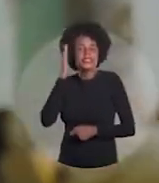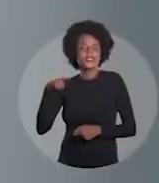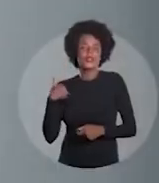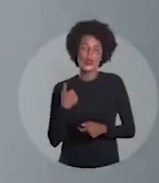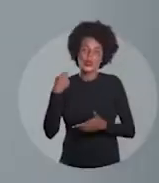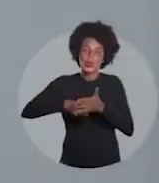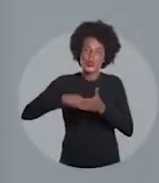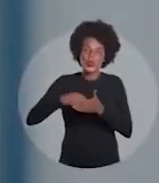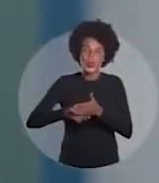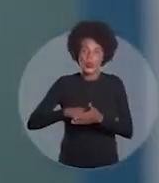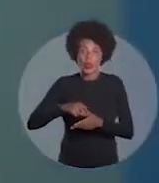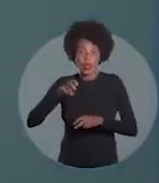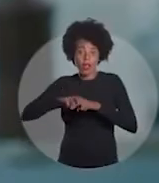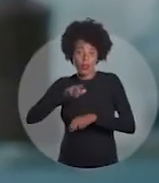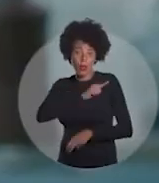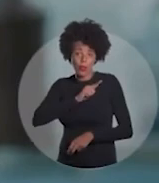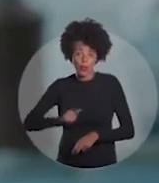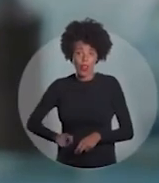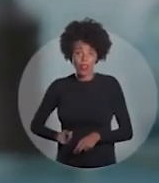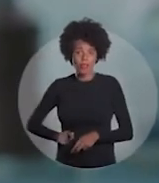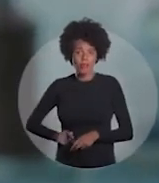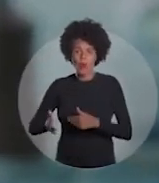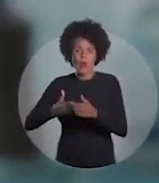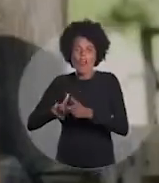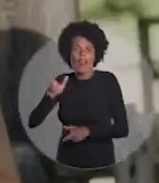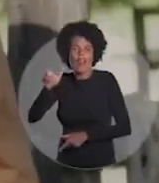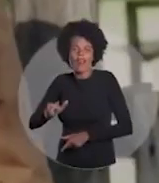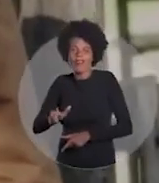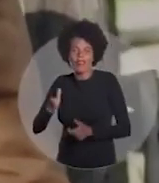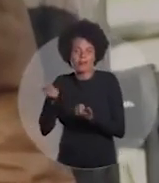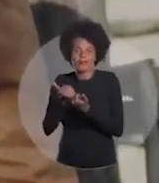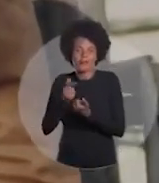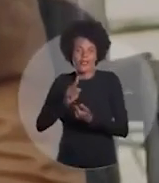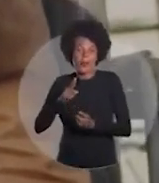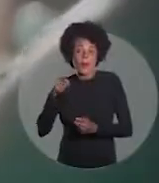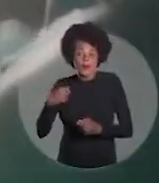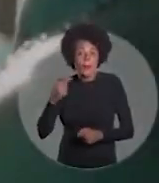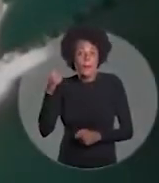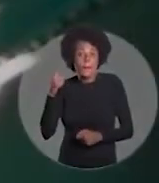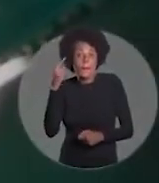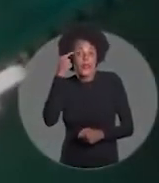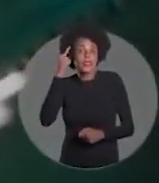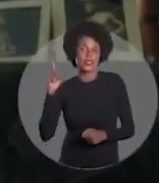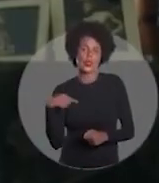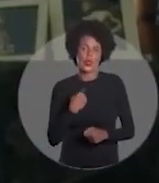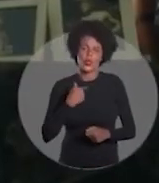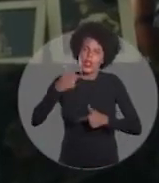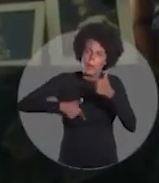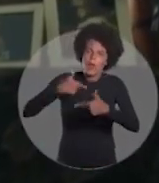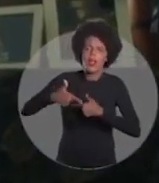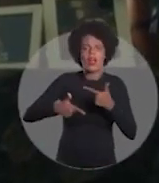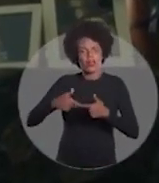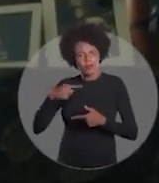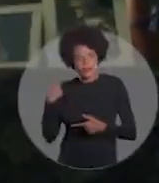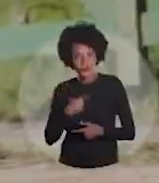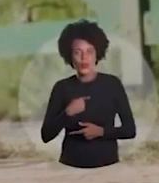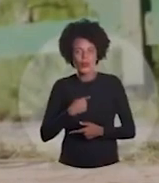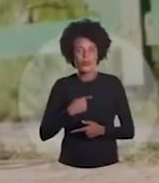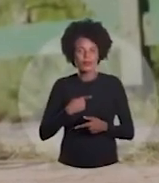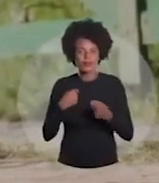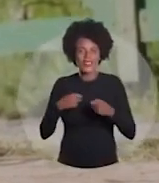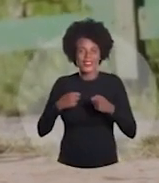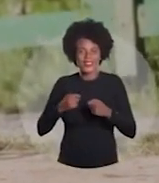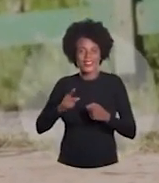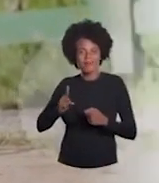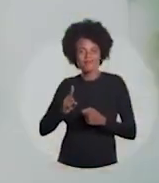luta. Cadeira de governador não é para qualquer um. Tem que pensar em nós, trabalhar por nós. Tem que ser